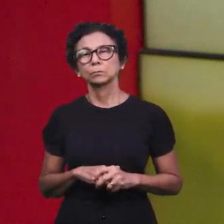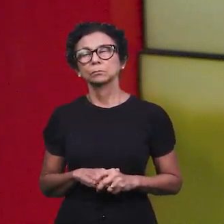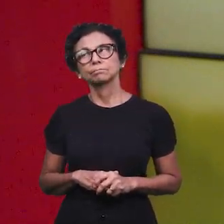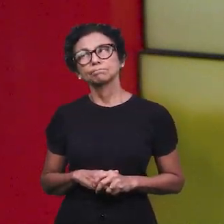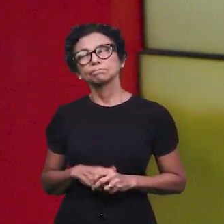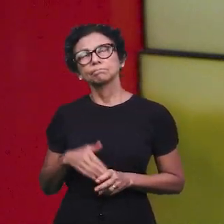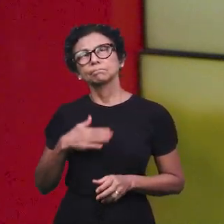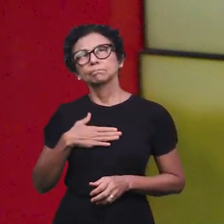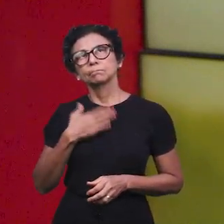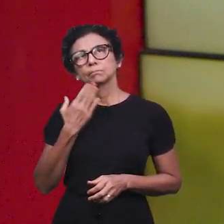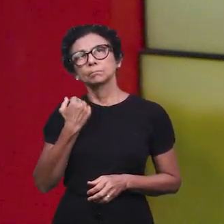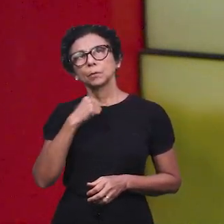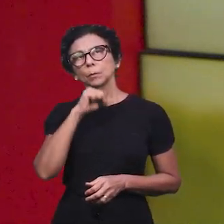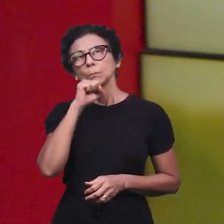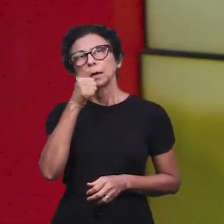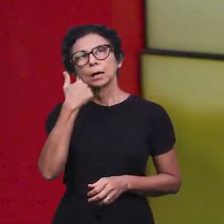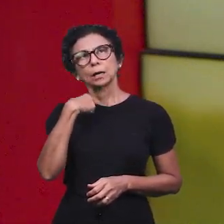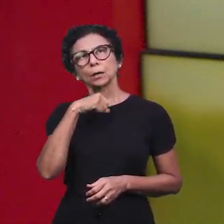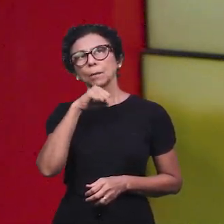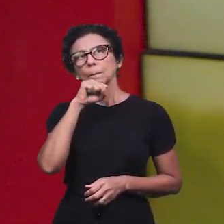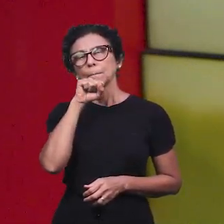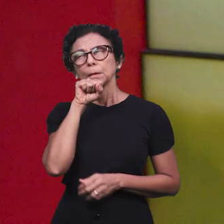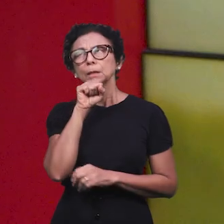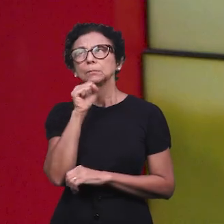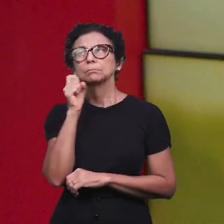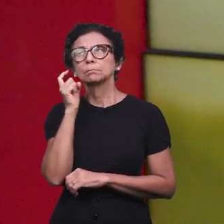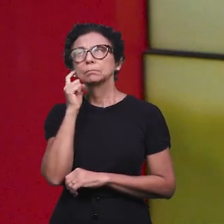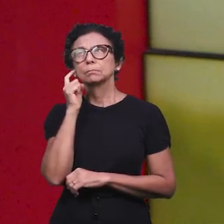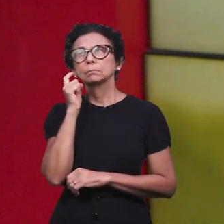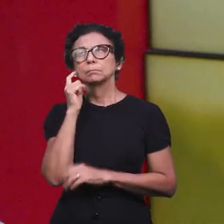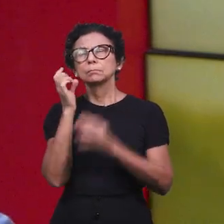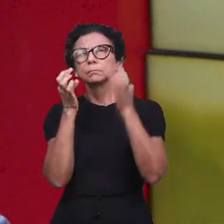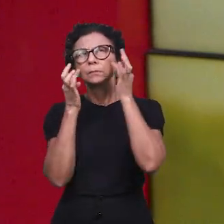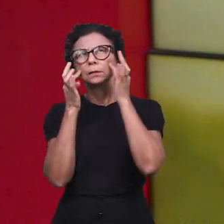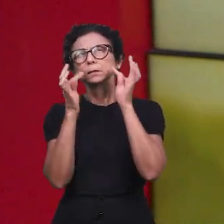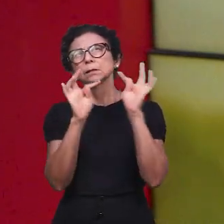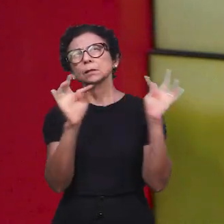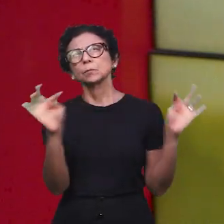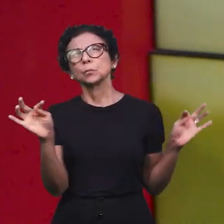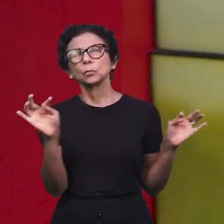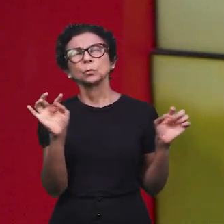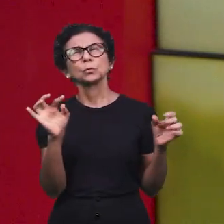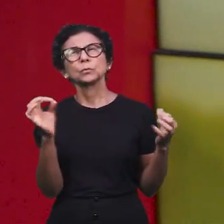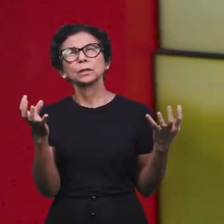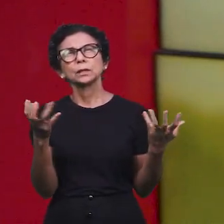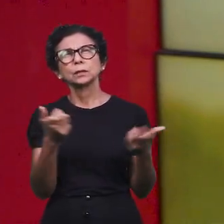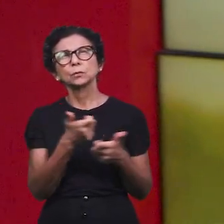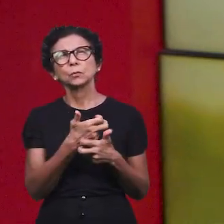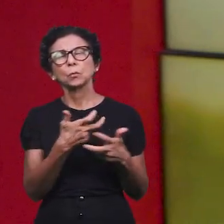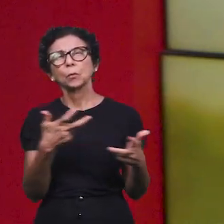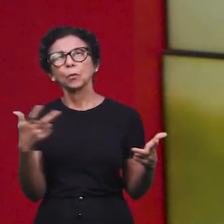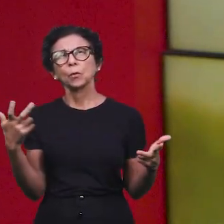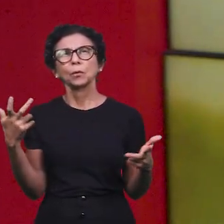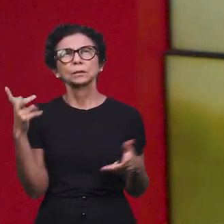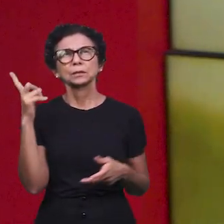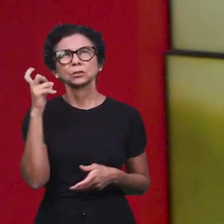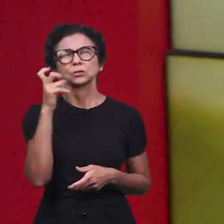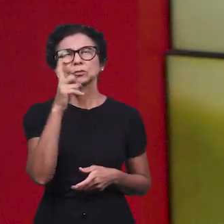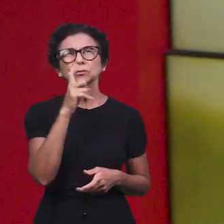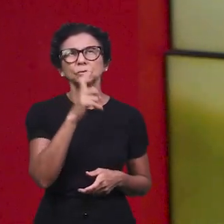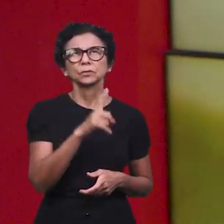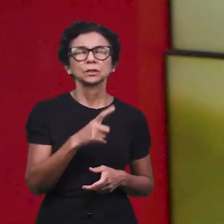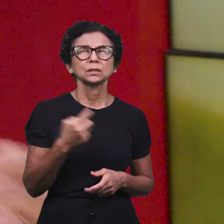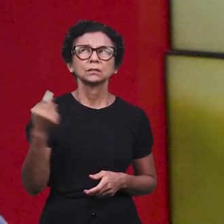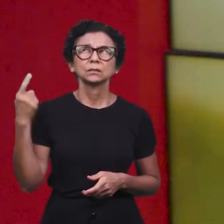que meus pais, né, davam a respeito de situações que eles enfrentaram na época e